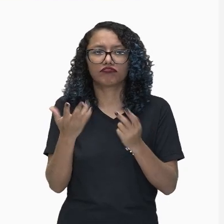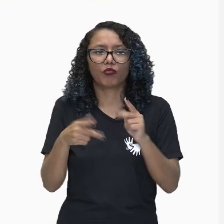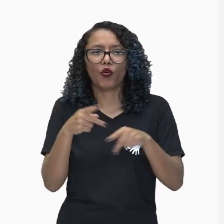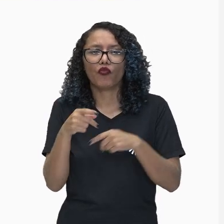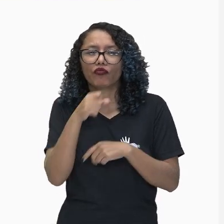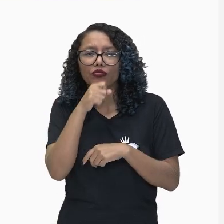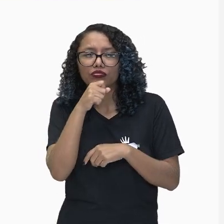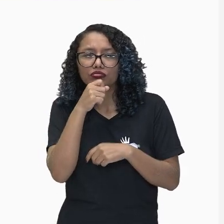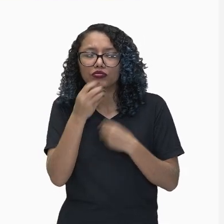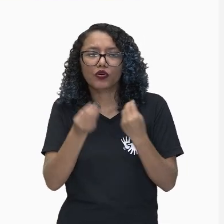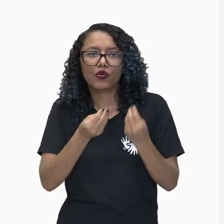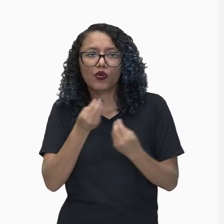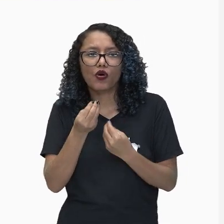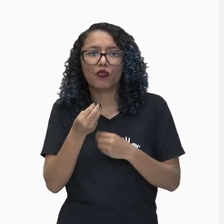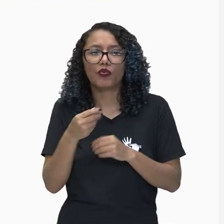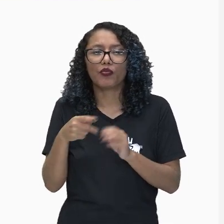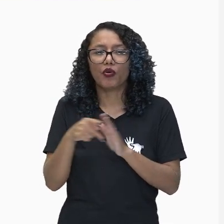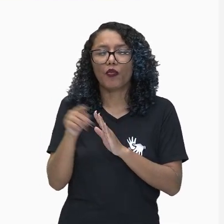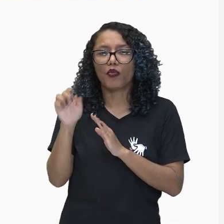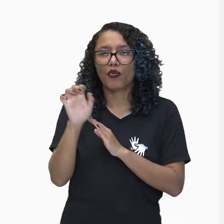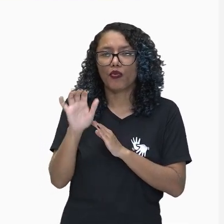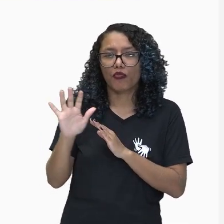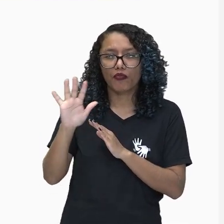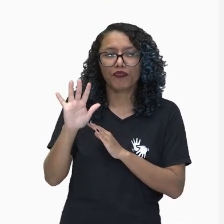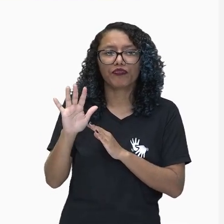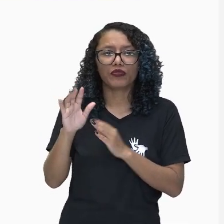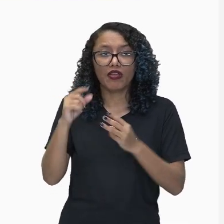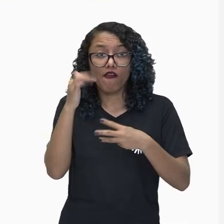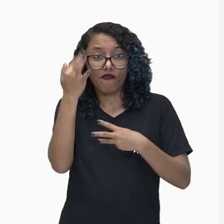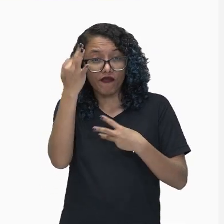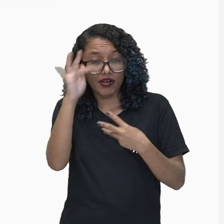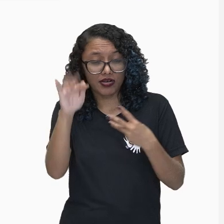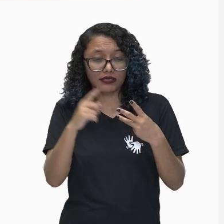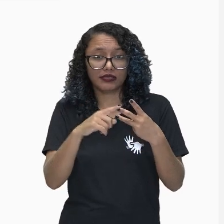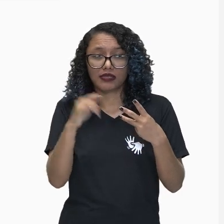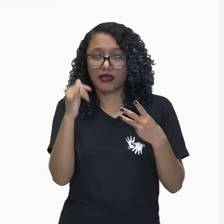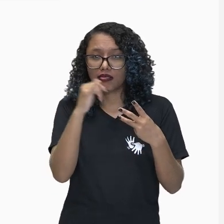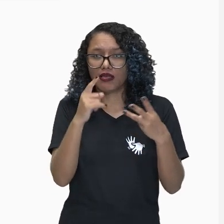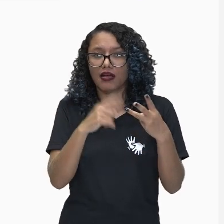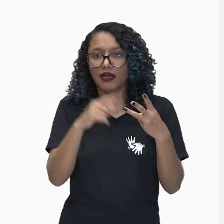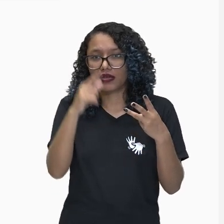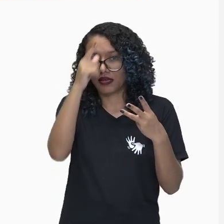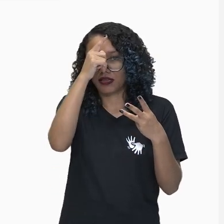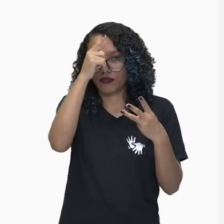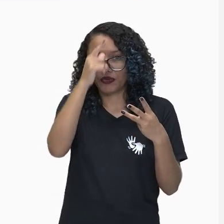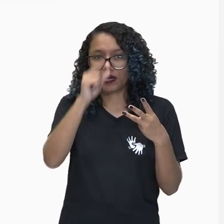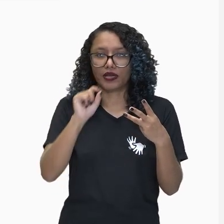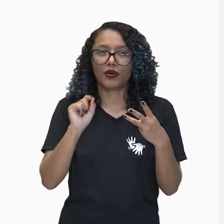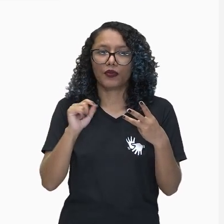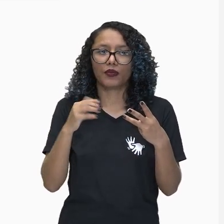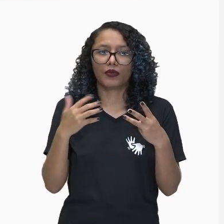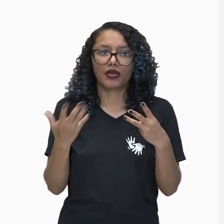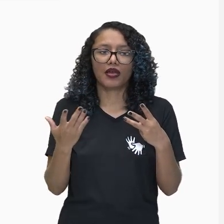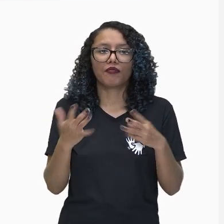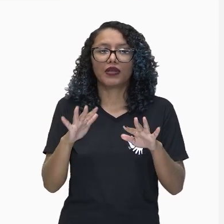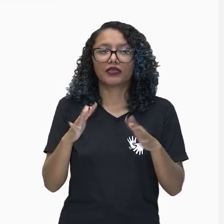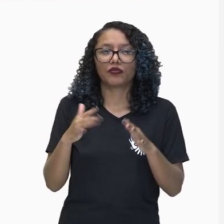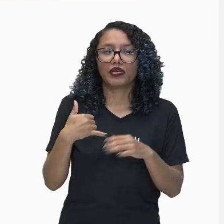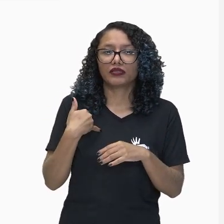idosa na França, na Itália e na Alemanha, né, com em torno aí de 60 anos de idade,